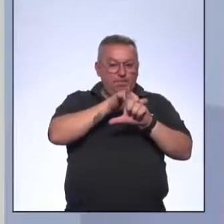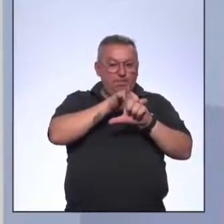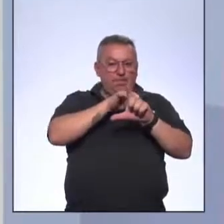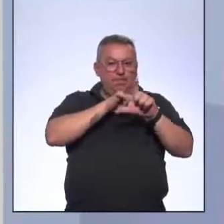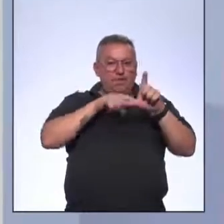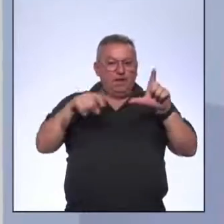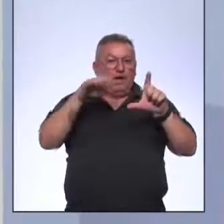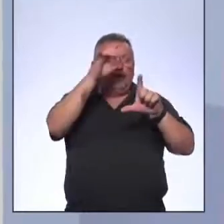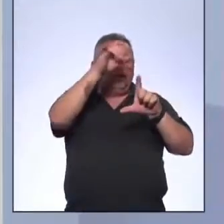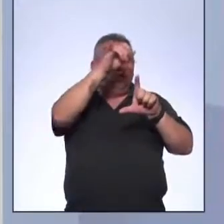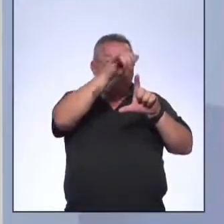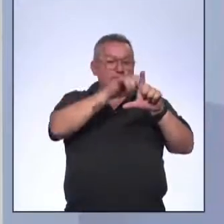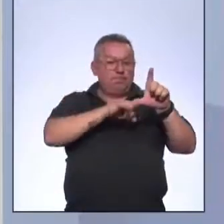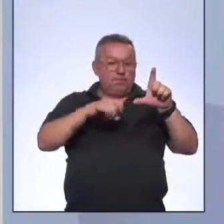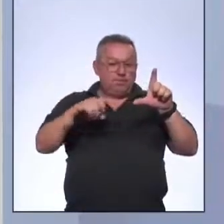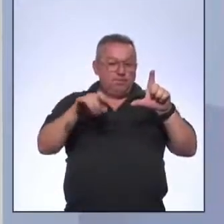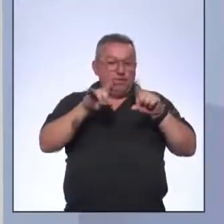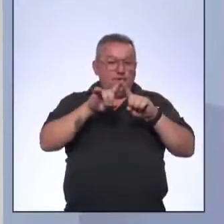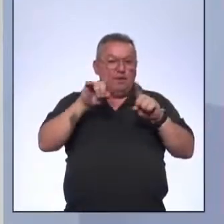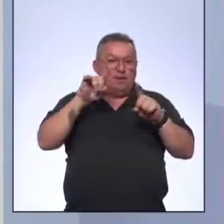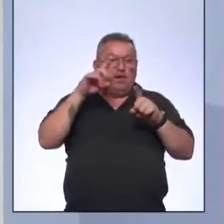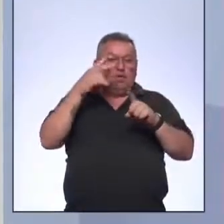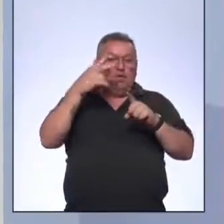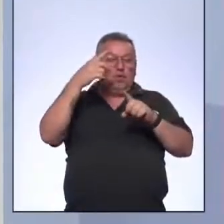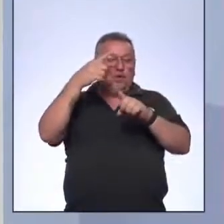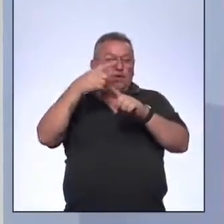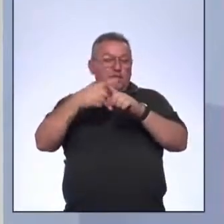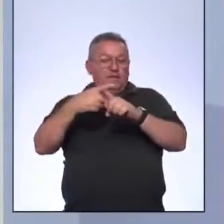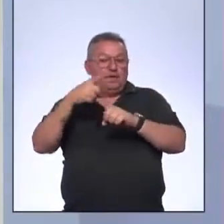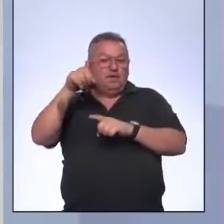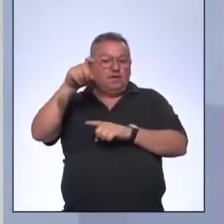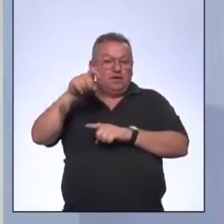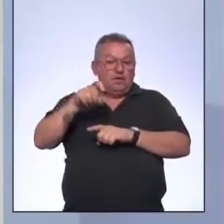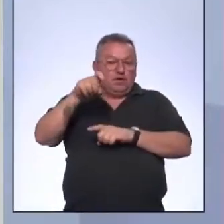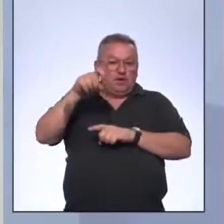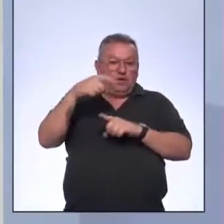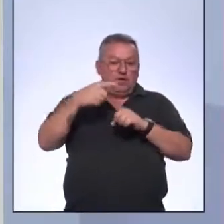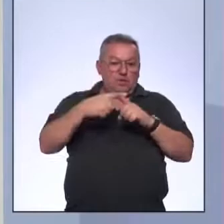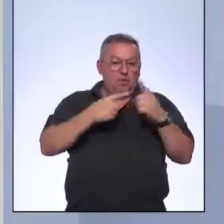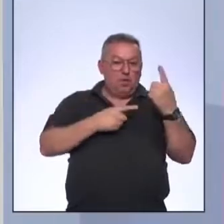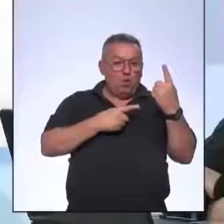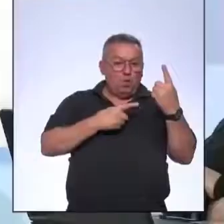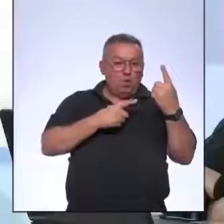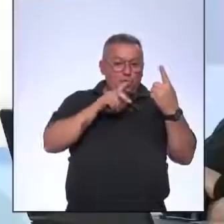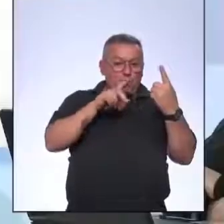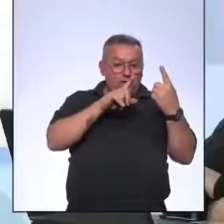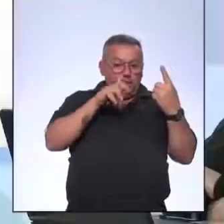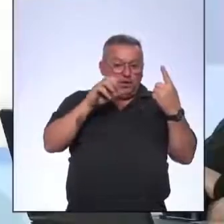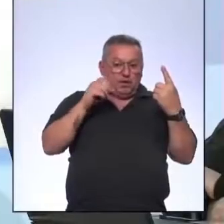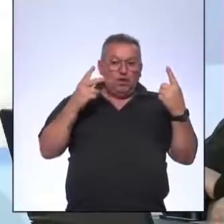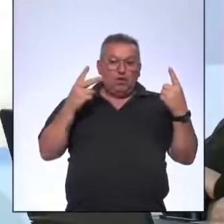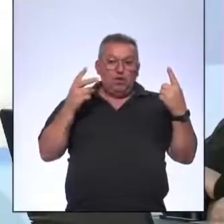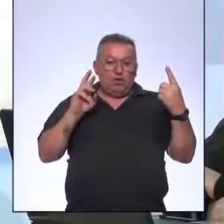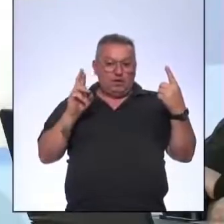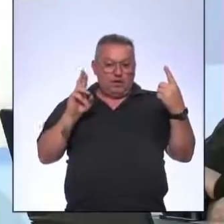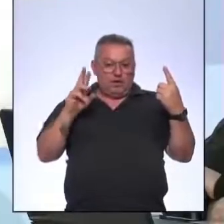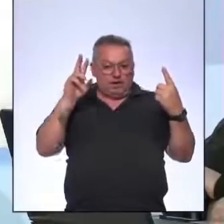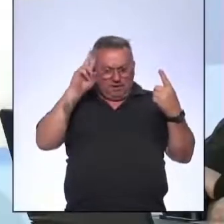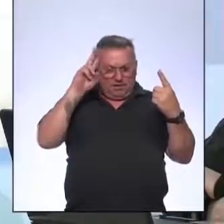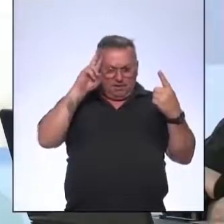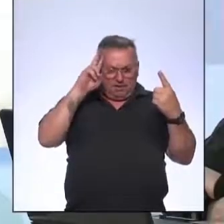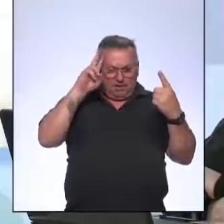x = 2x x porque 1kg eram dois reais